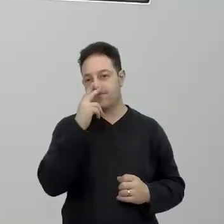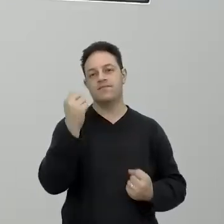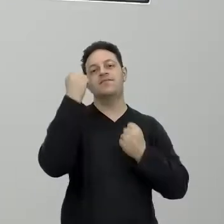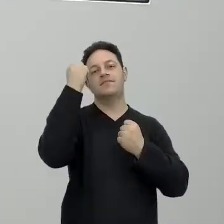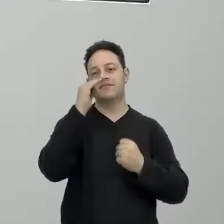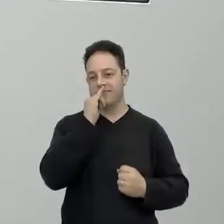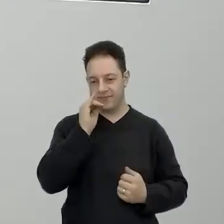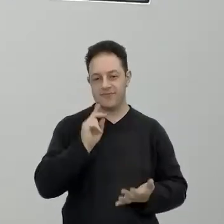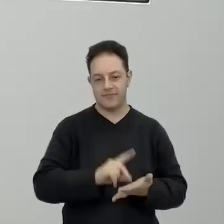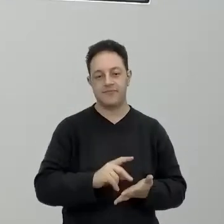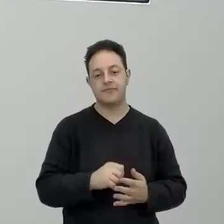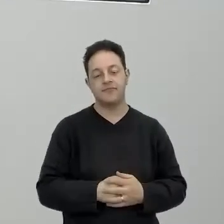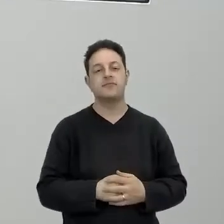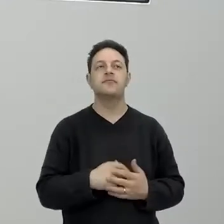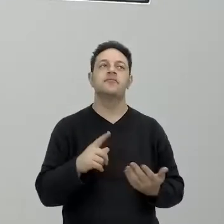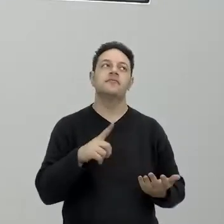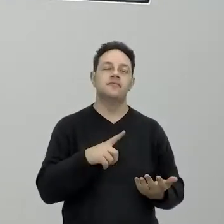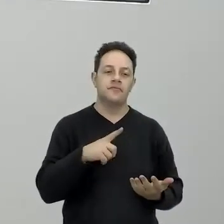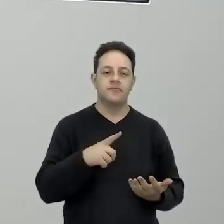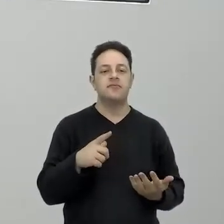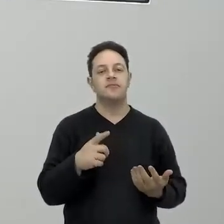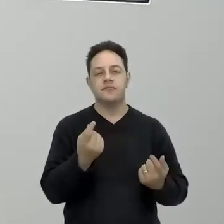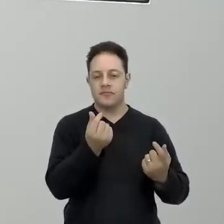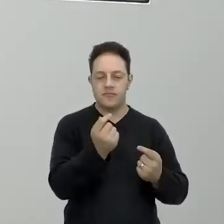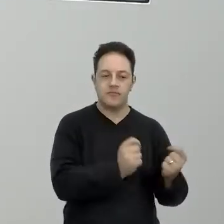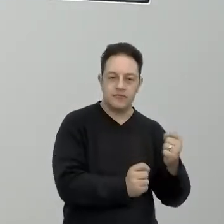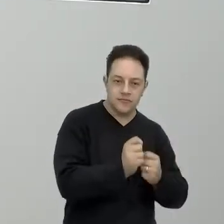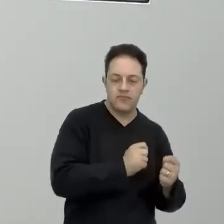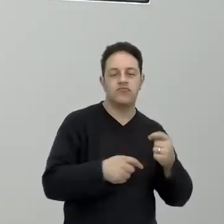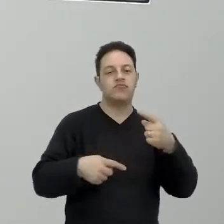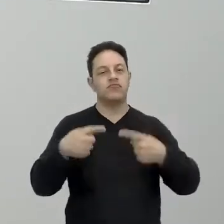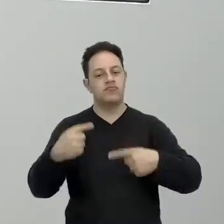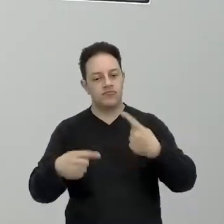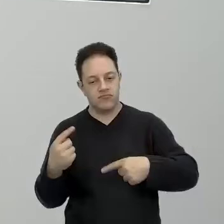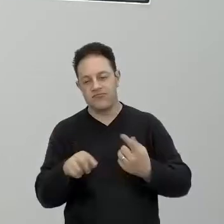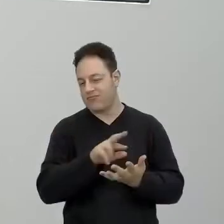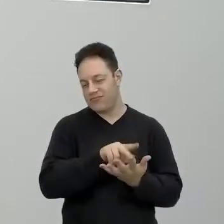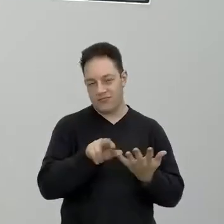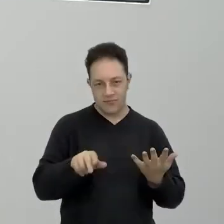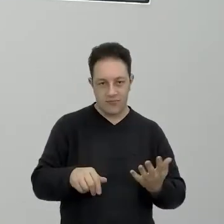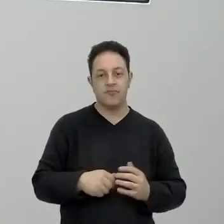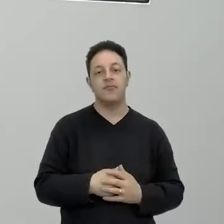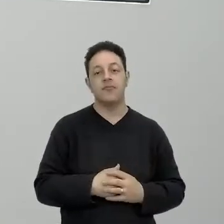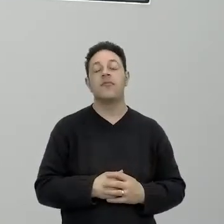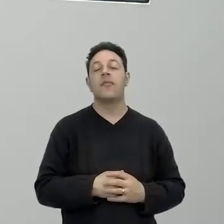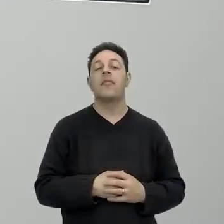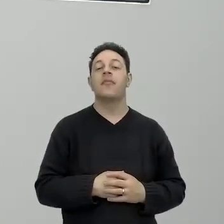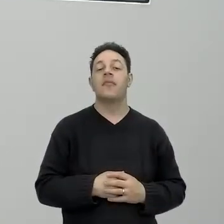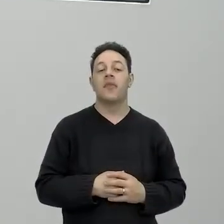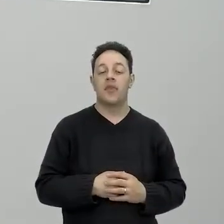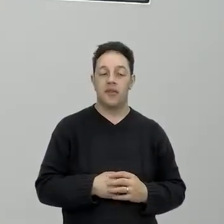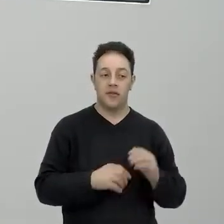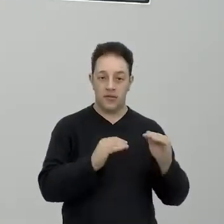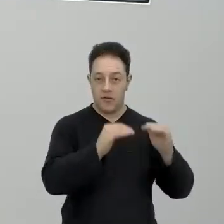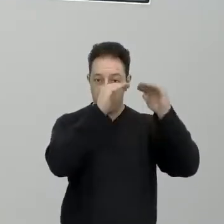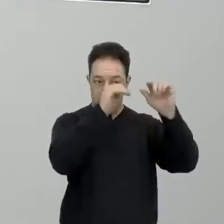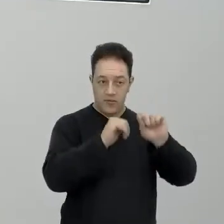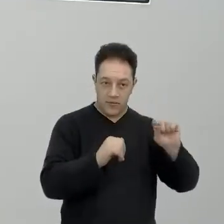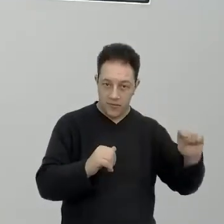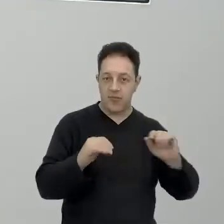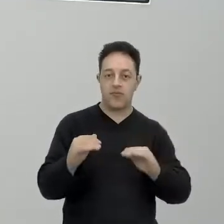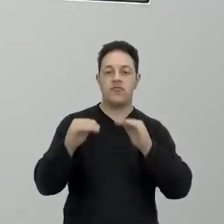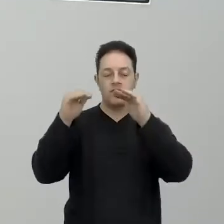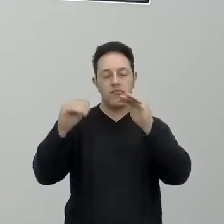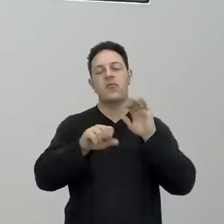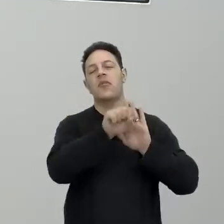poderosos, né? Então, que têm o poder econômico, político e etc. Então, essas elites que foram se formando ao longo